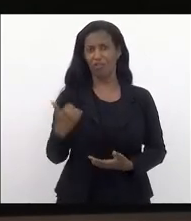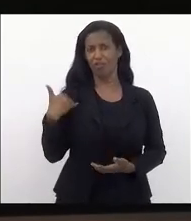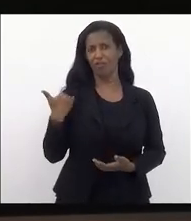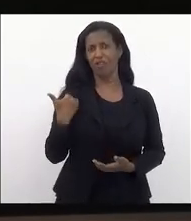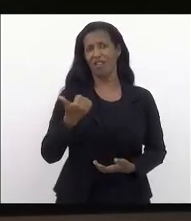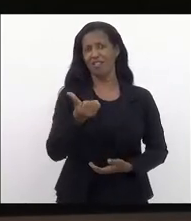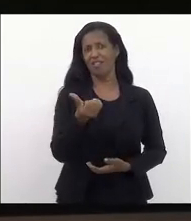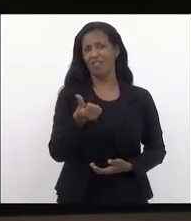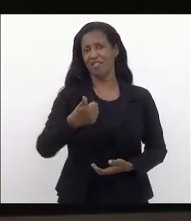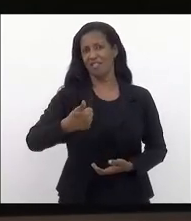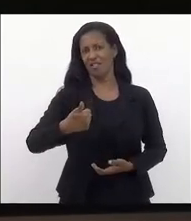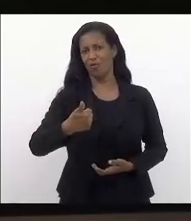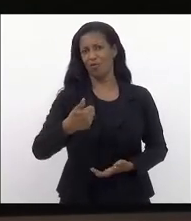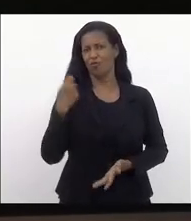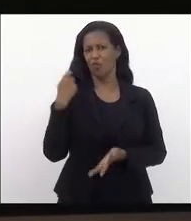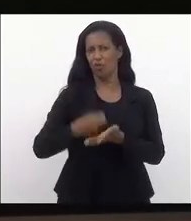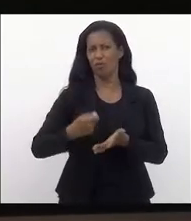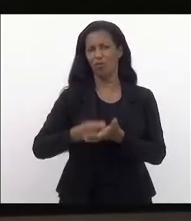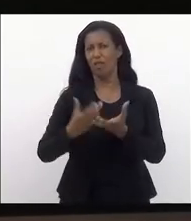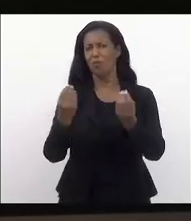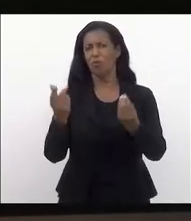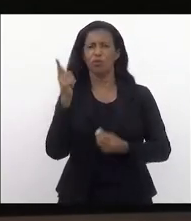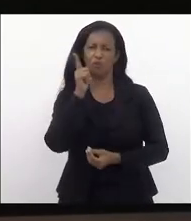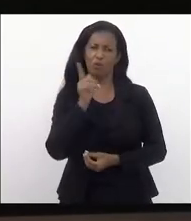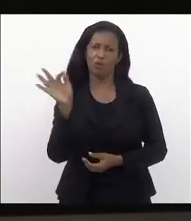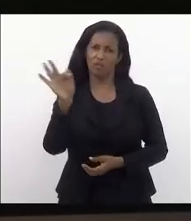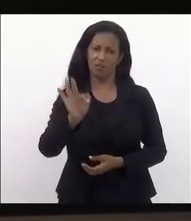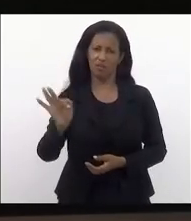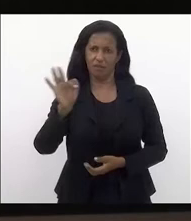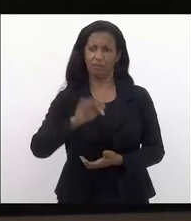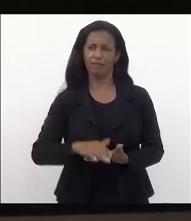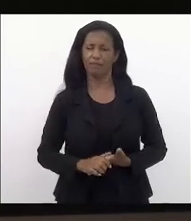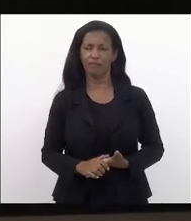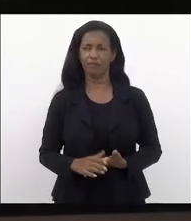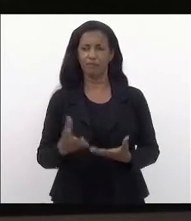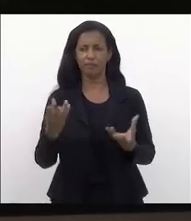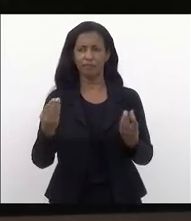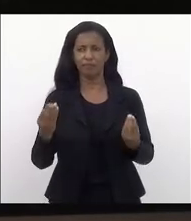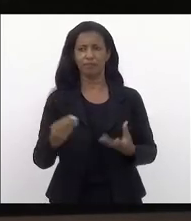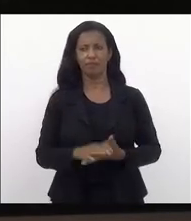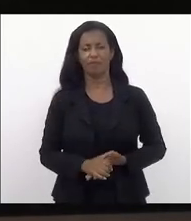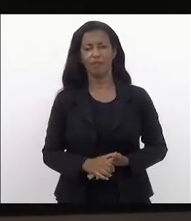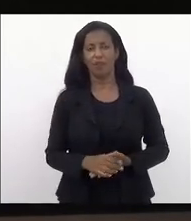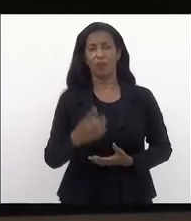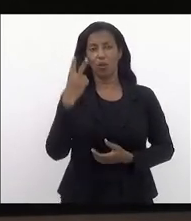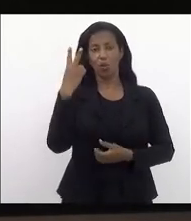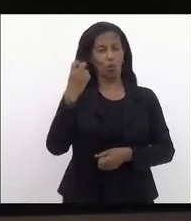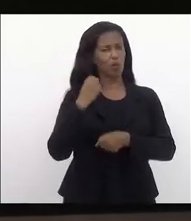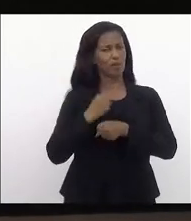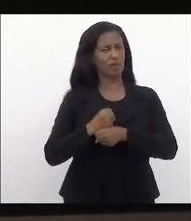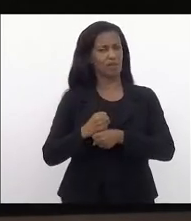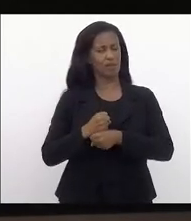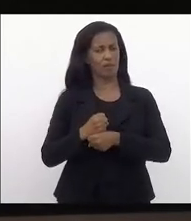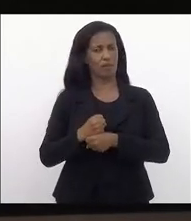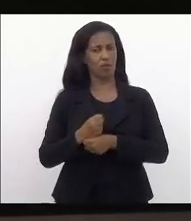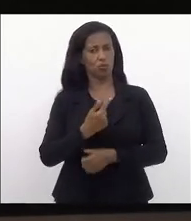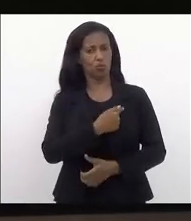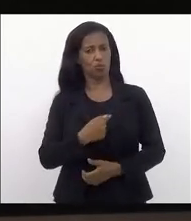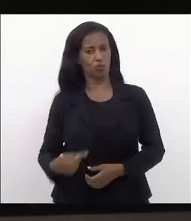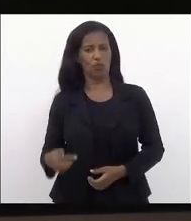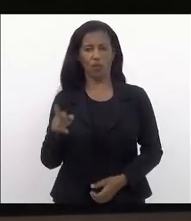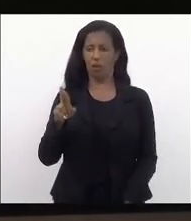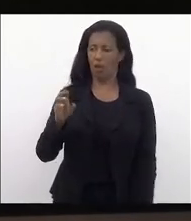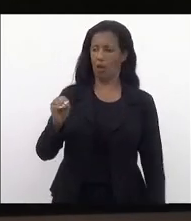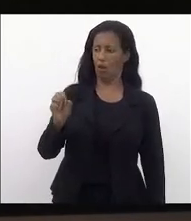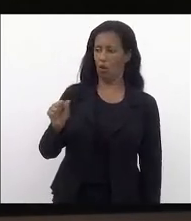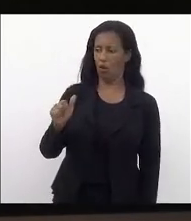anos de idade eu lutei muito para conseguir essa universidade deputado Pedro muito foram dois anos de luta no governo da Rosinha